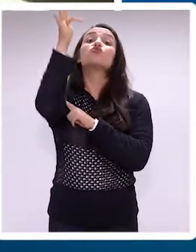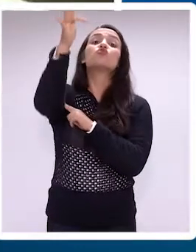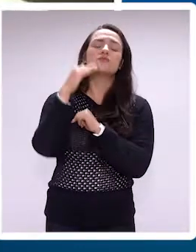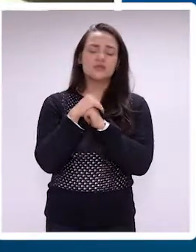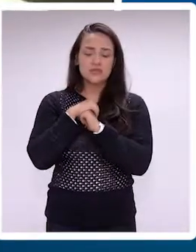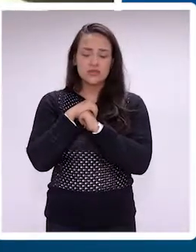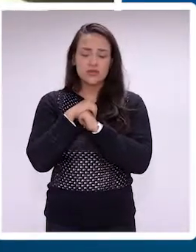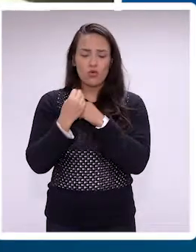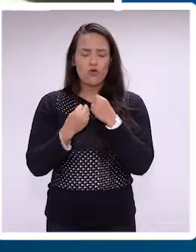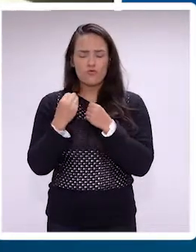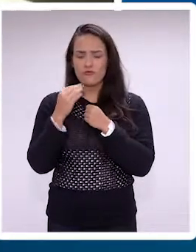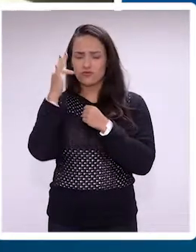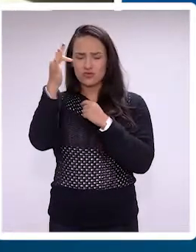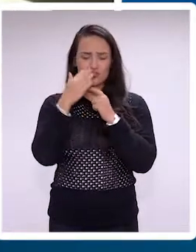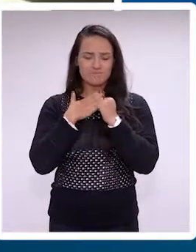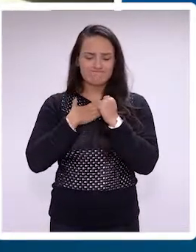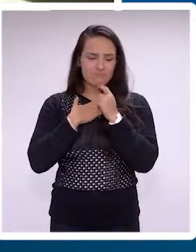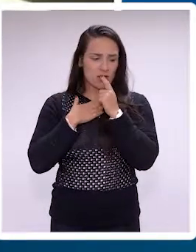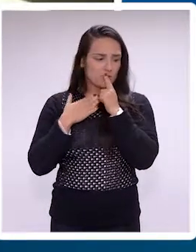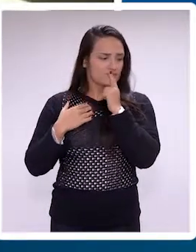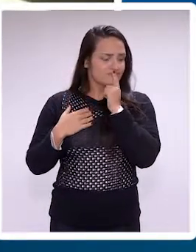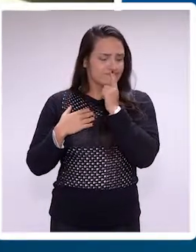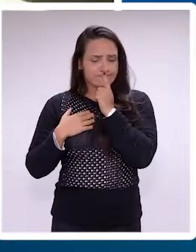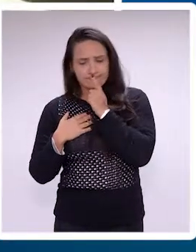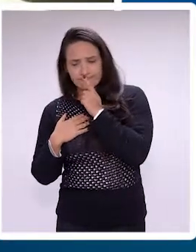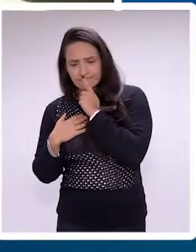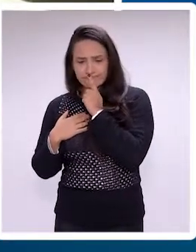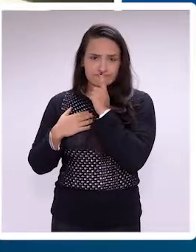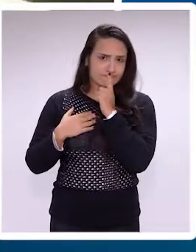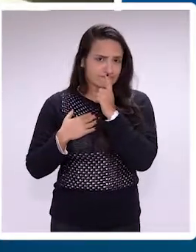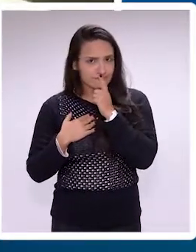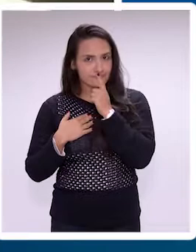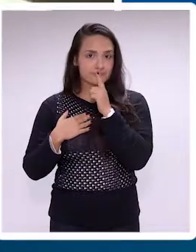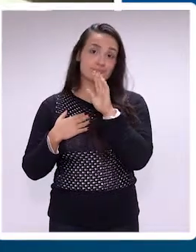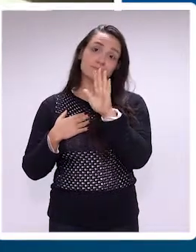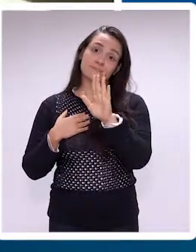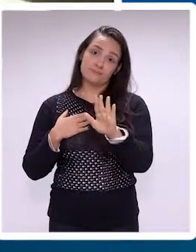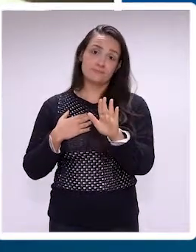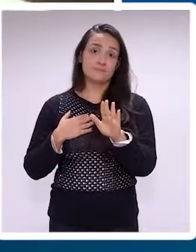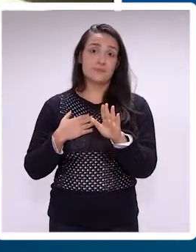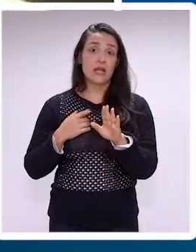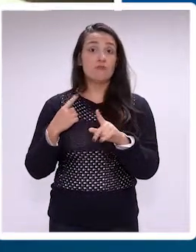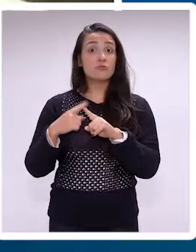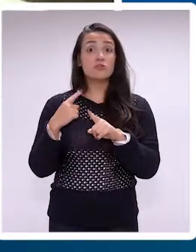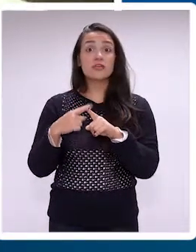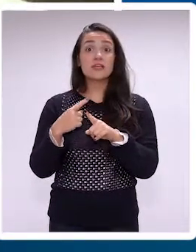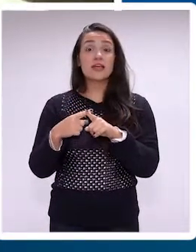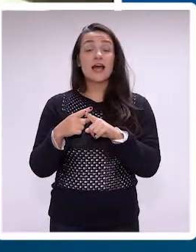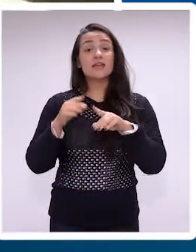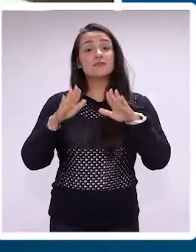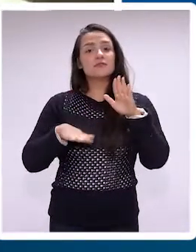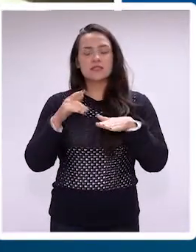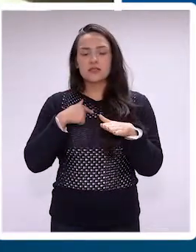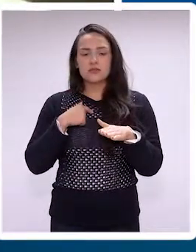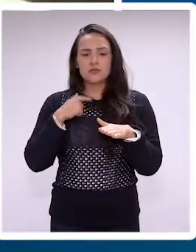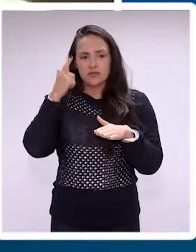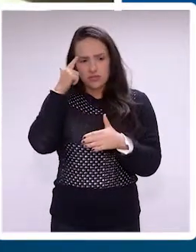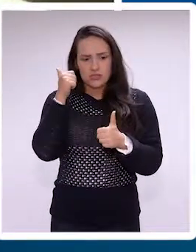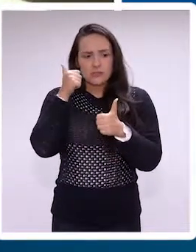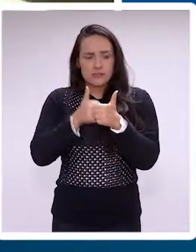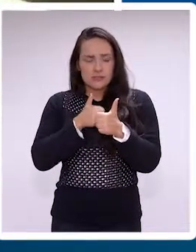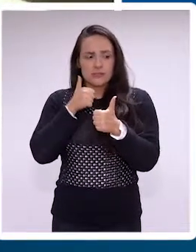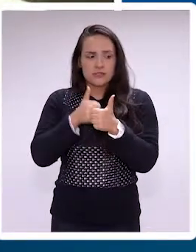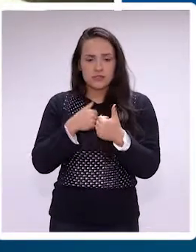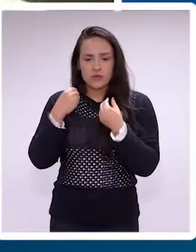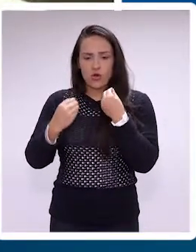amanhã futuro. Porque nós nos tornamos de acordo com a nossa expectativa, de acordo com a